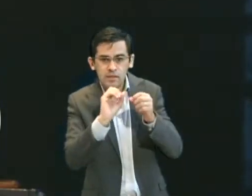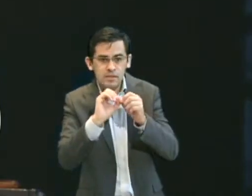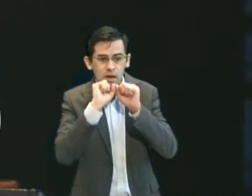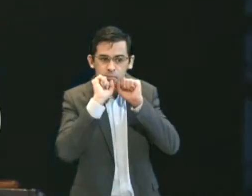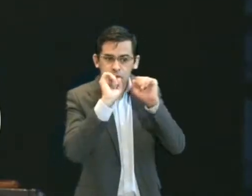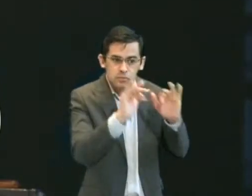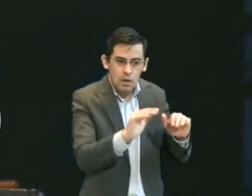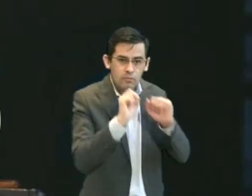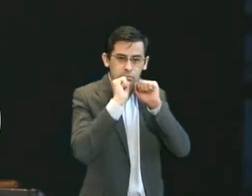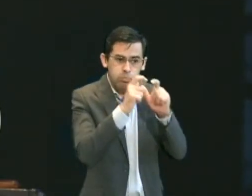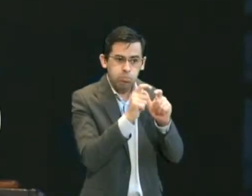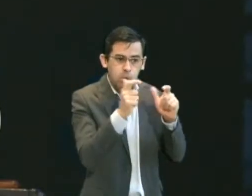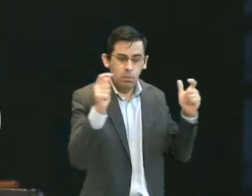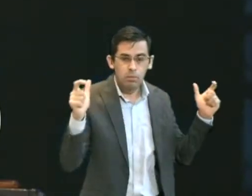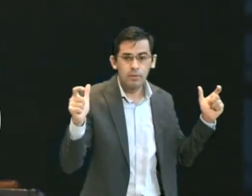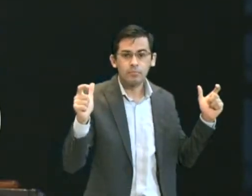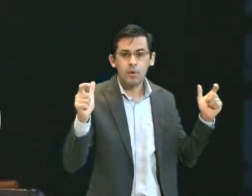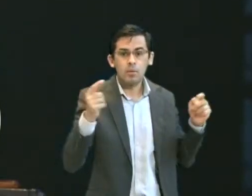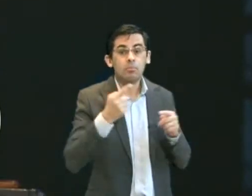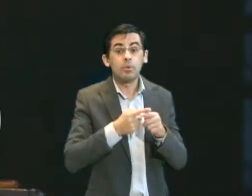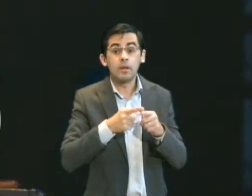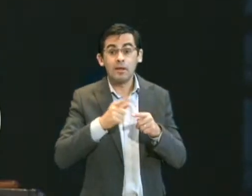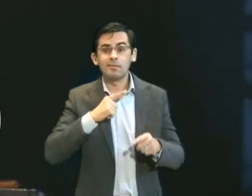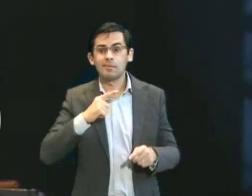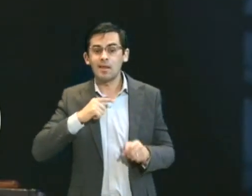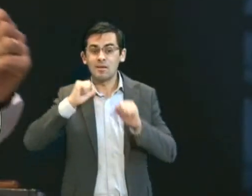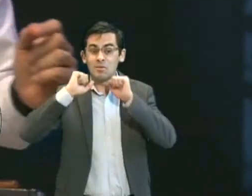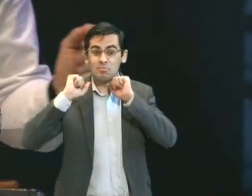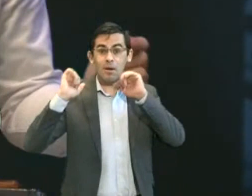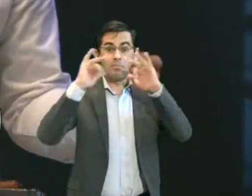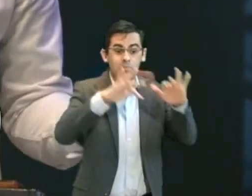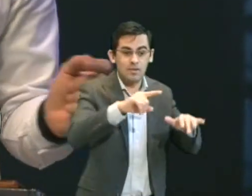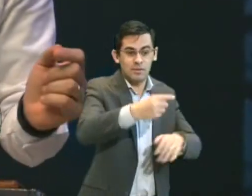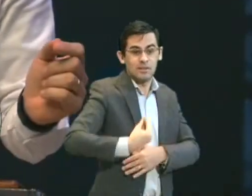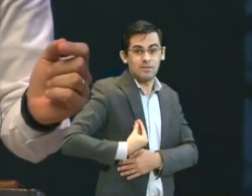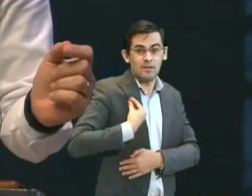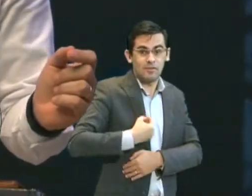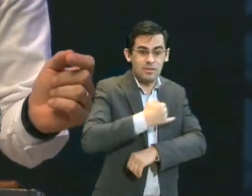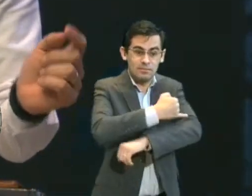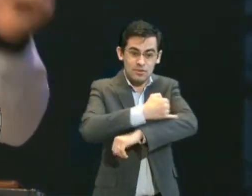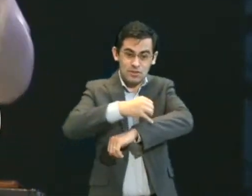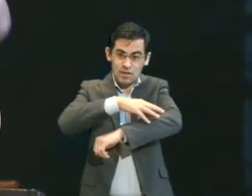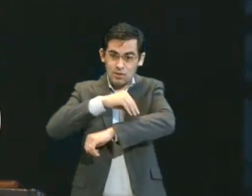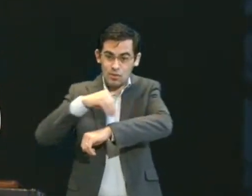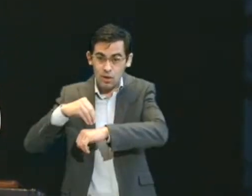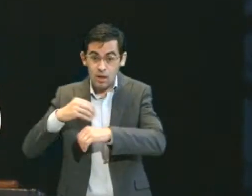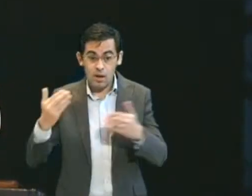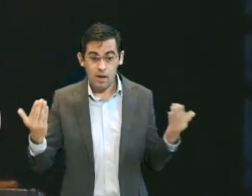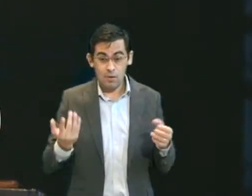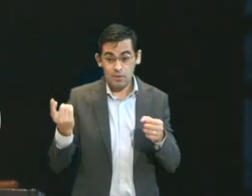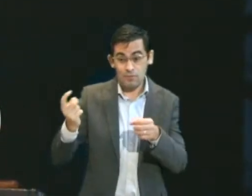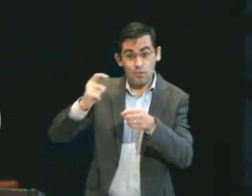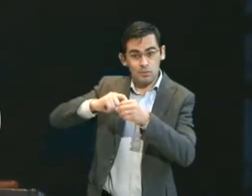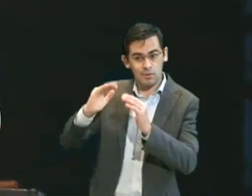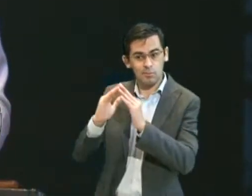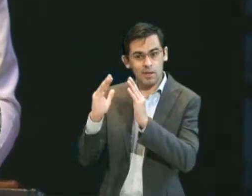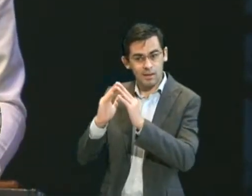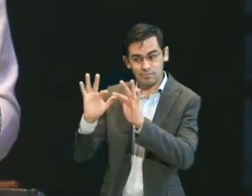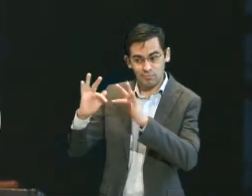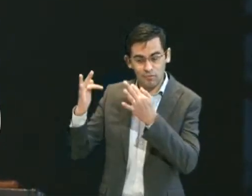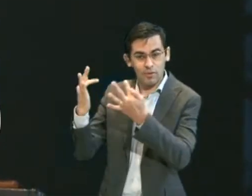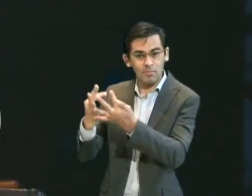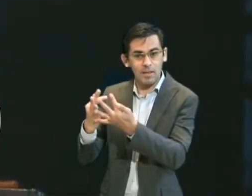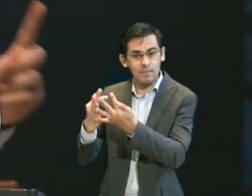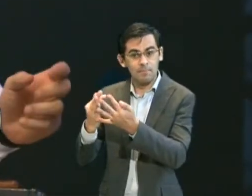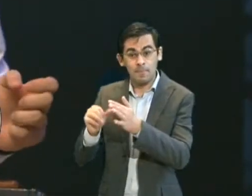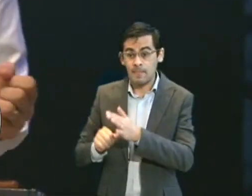Existiu uma bênção sobre a vida de Jacó. E agora ele está voltando para casa de novo. Ele